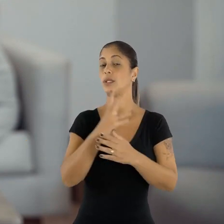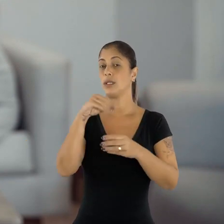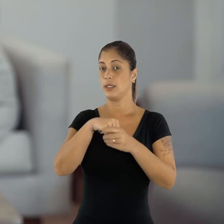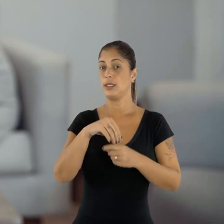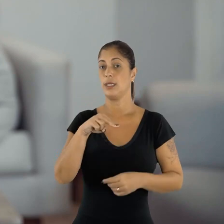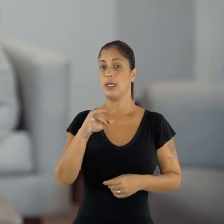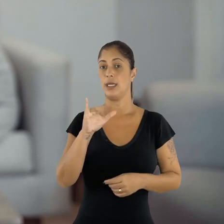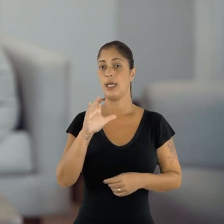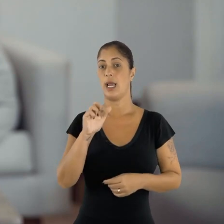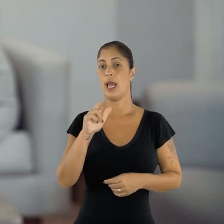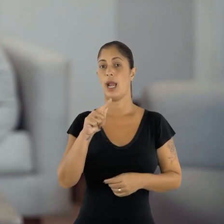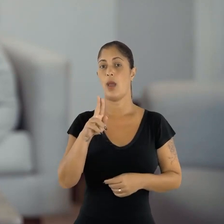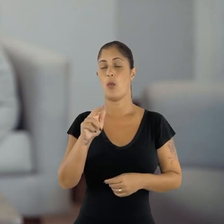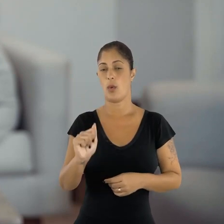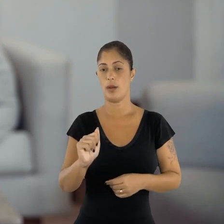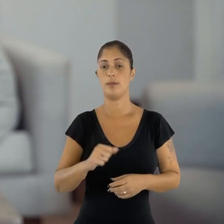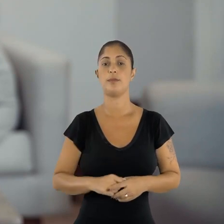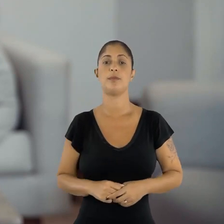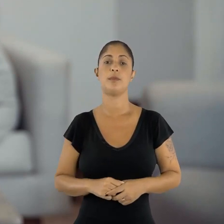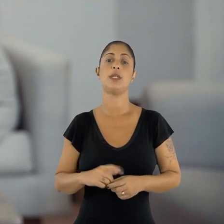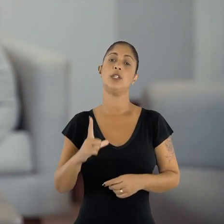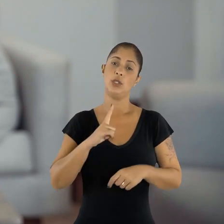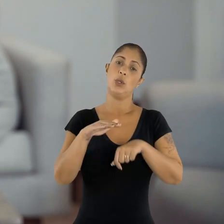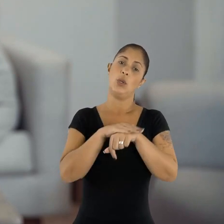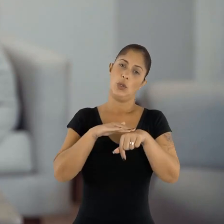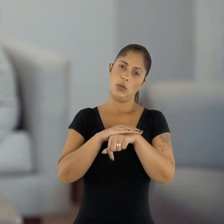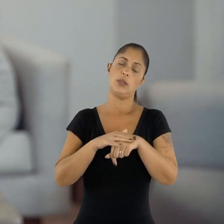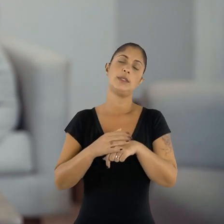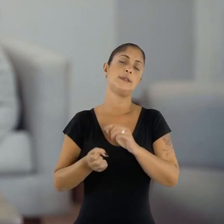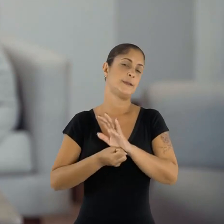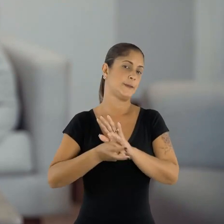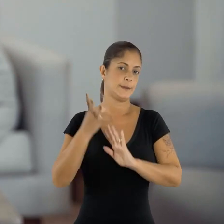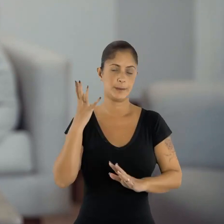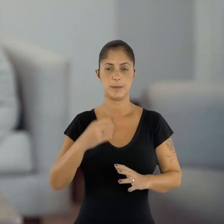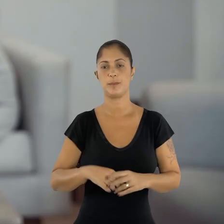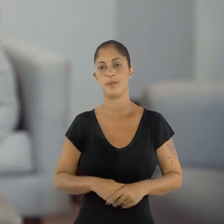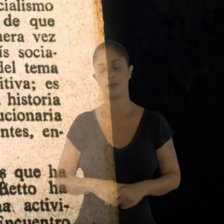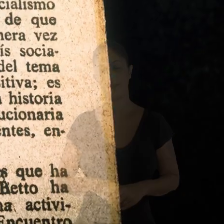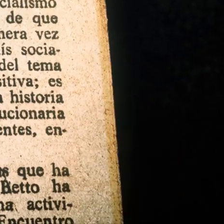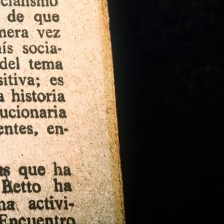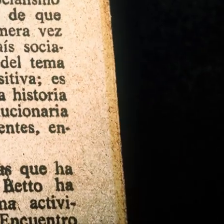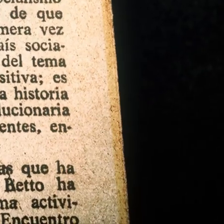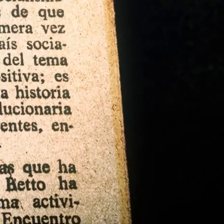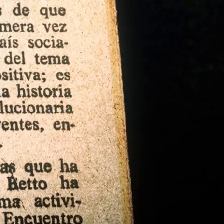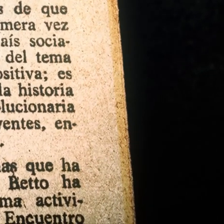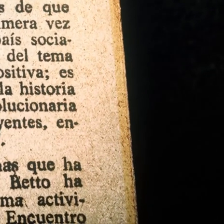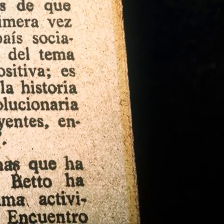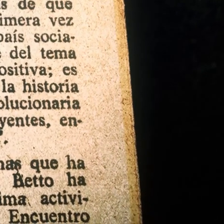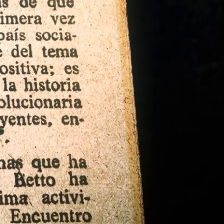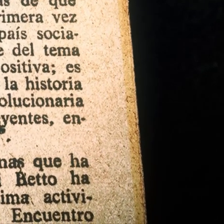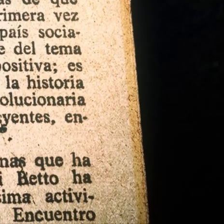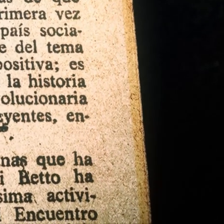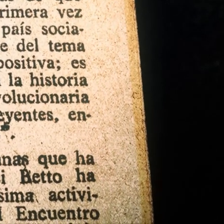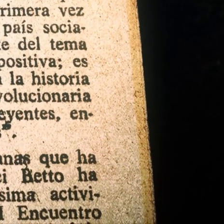o que está ocorrendo na em Nicarágua. Nicarágua. E temos conversado muitas vezes. Matéria de